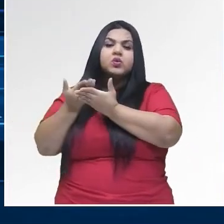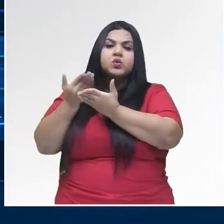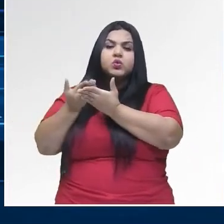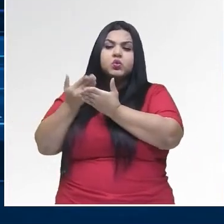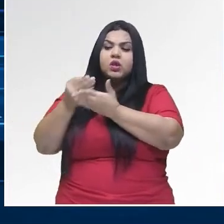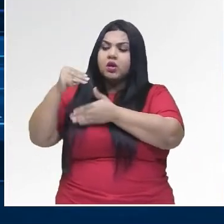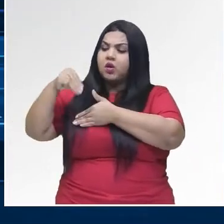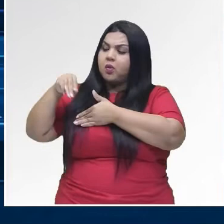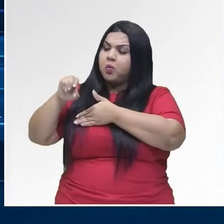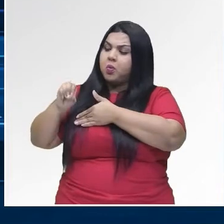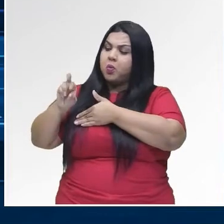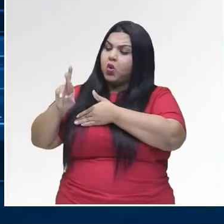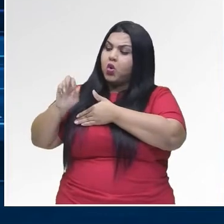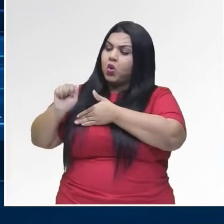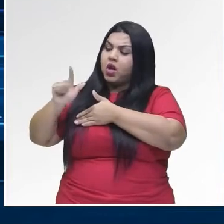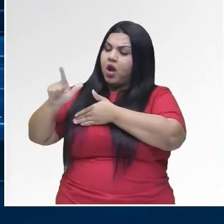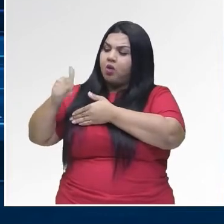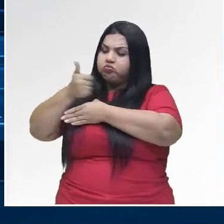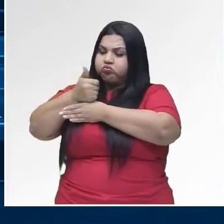moral, sobre a ética.